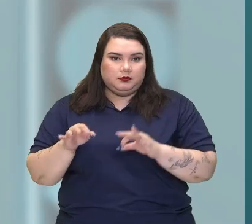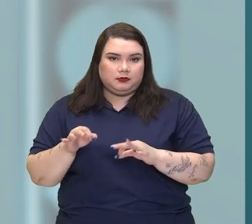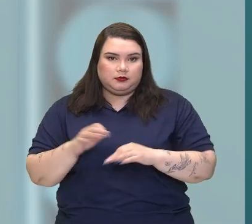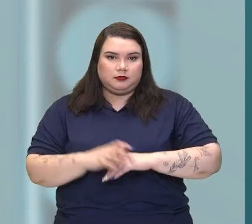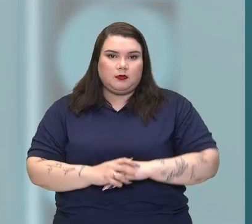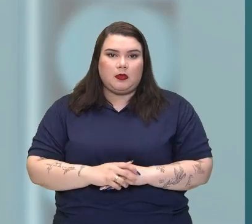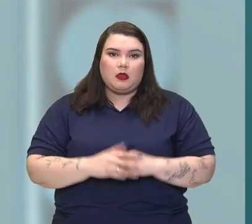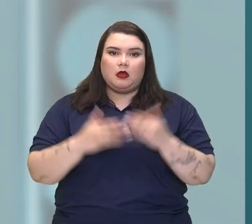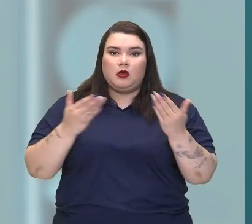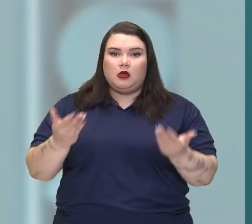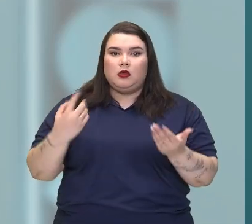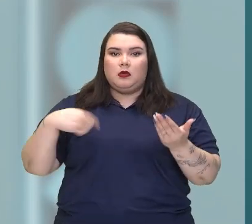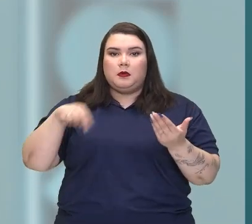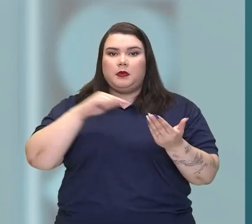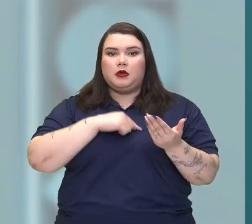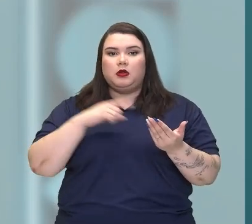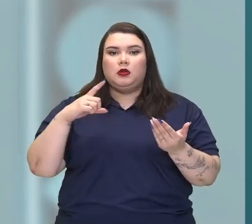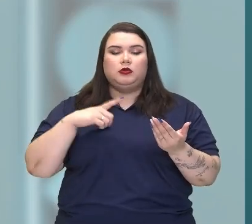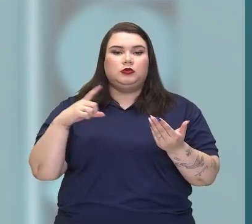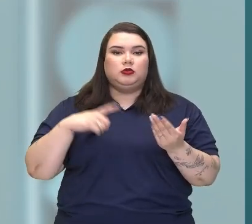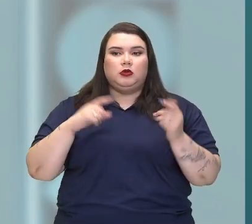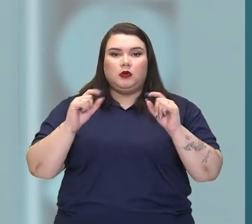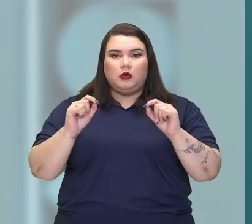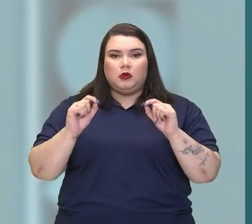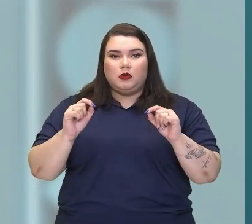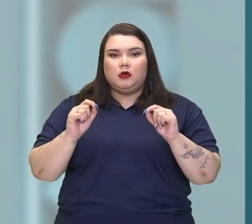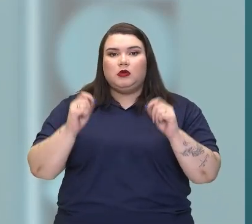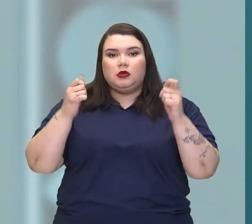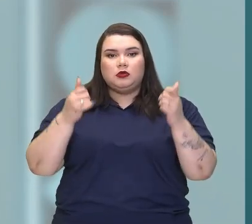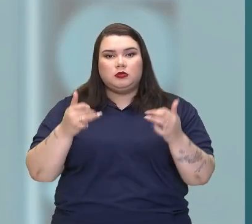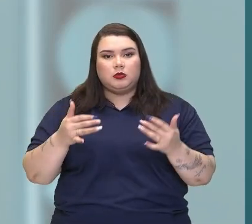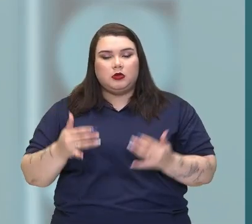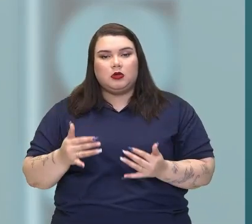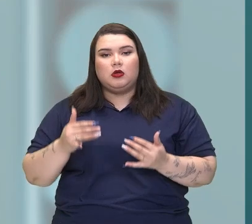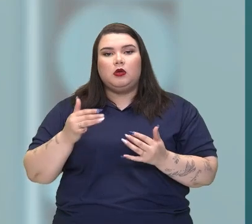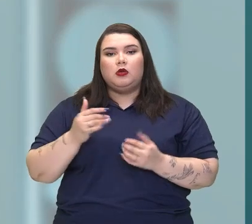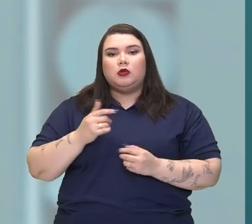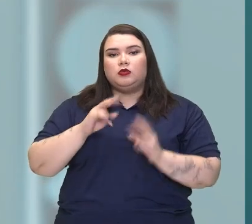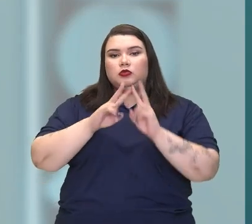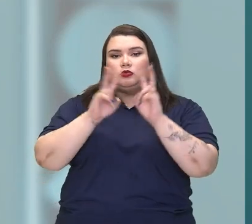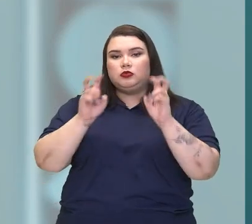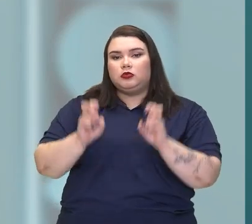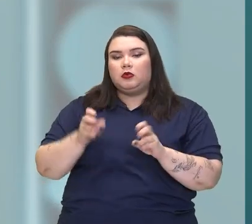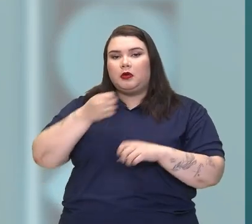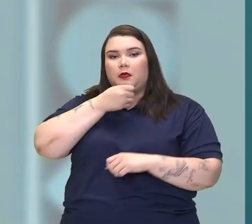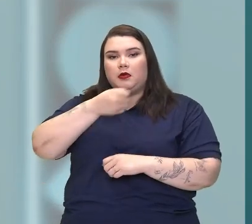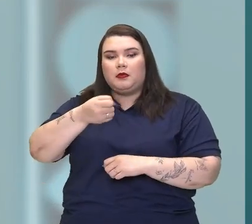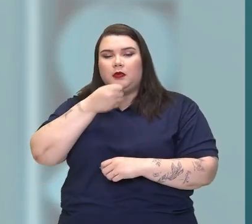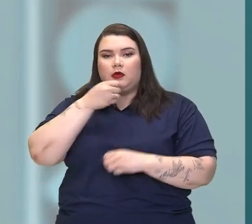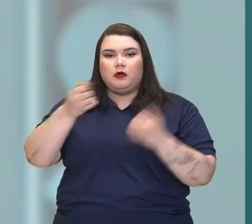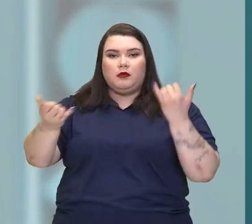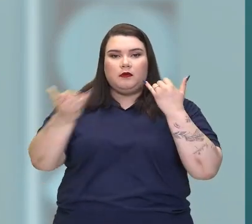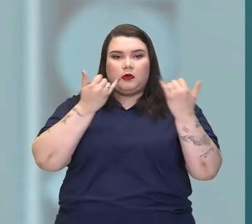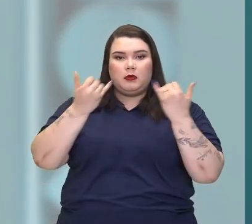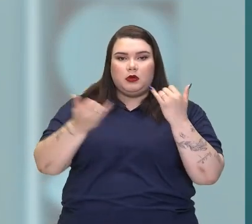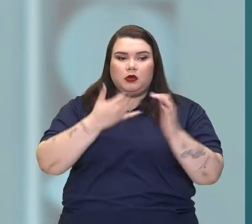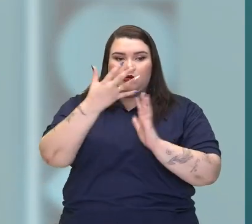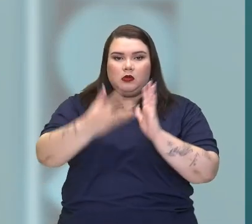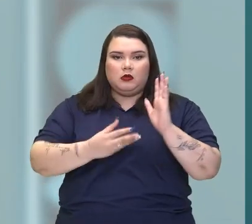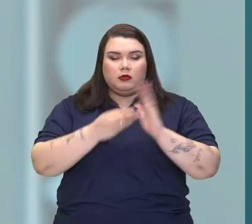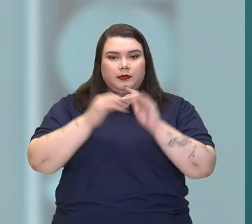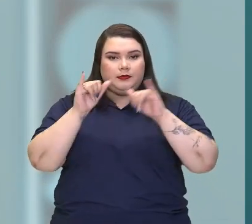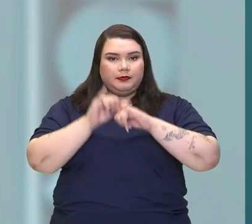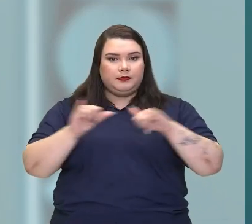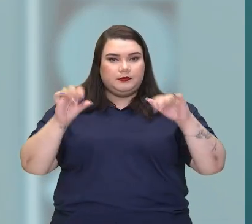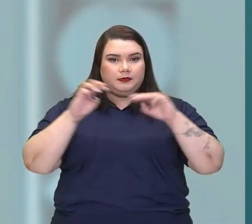E para a gente tratar, só finalizando, tratando mais uma vez sobre reportagens, sobre notícias, sobre a Amazônia na publicidade,